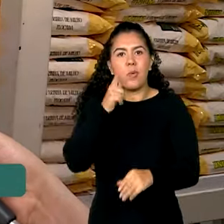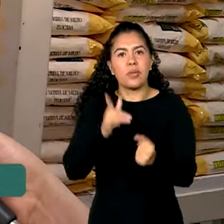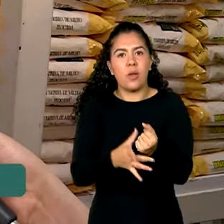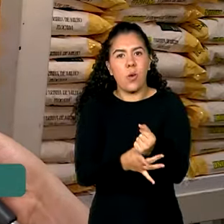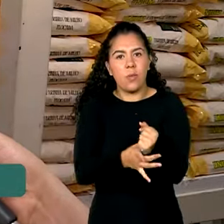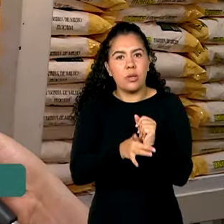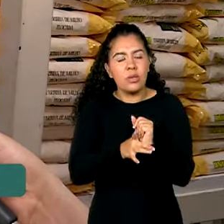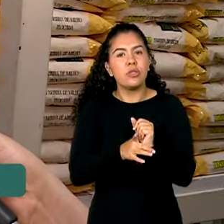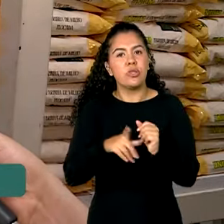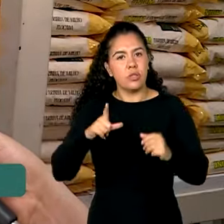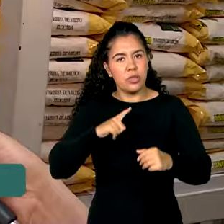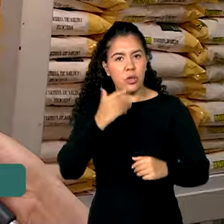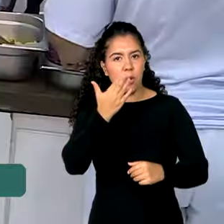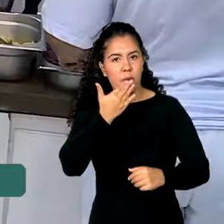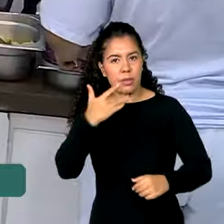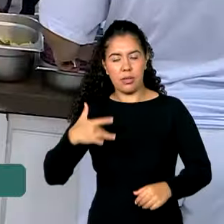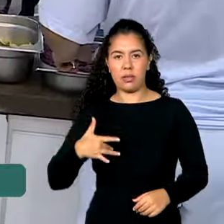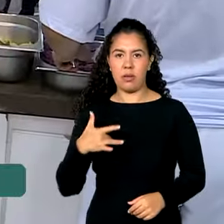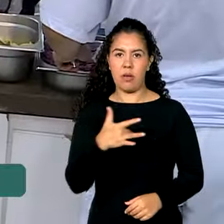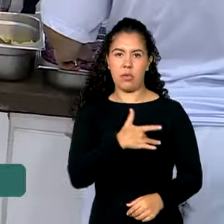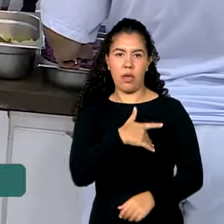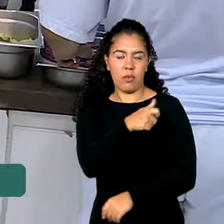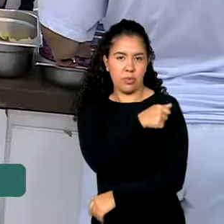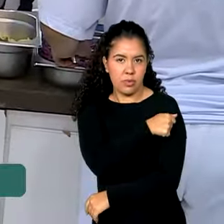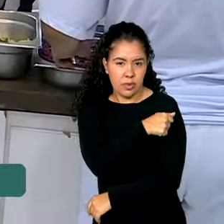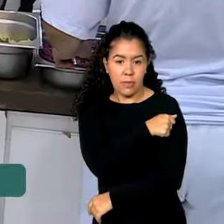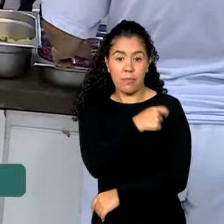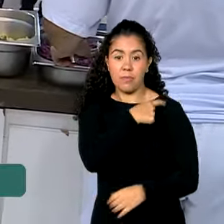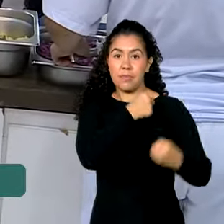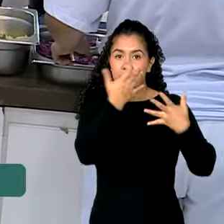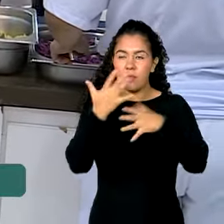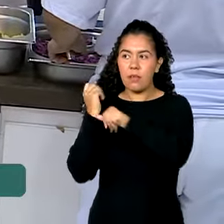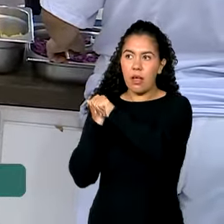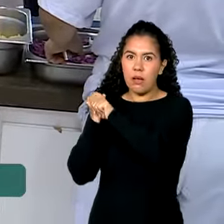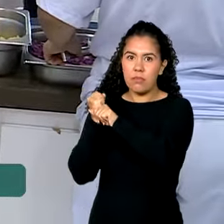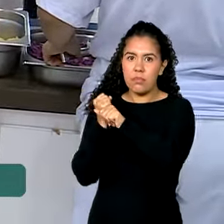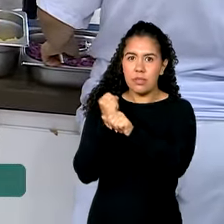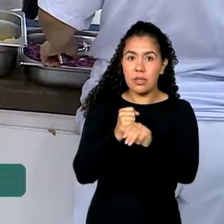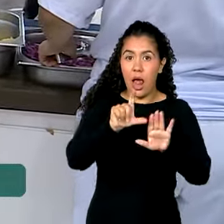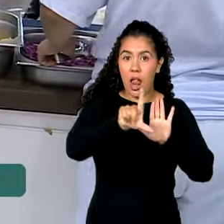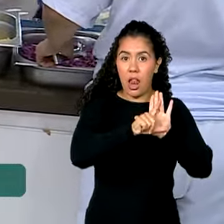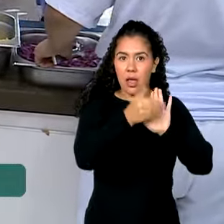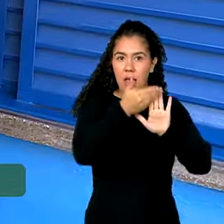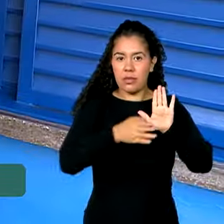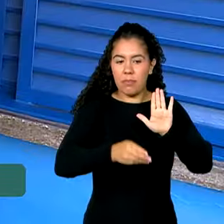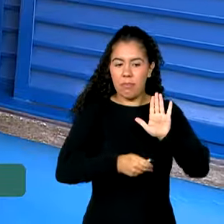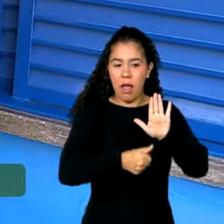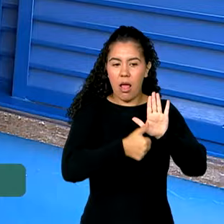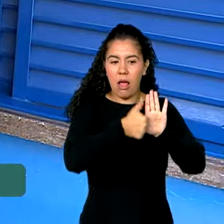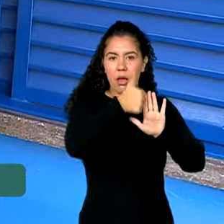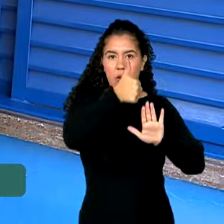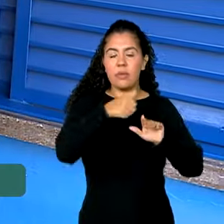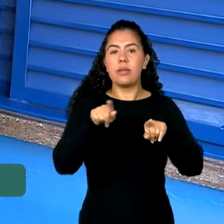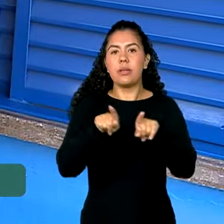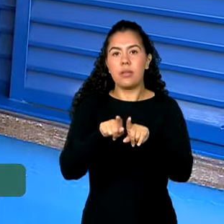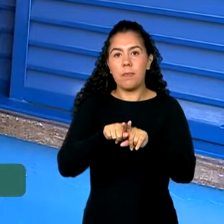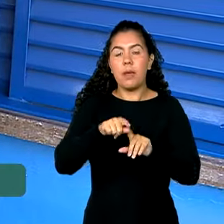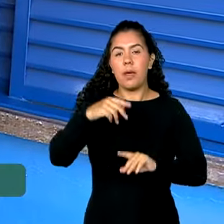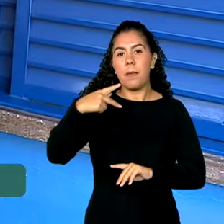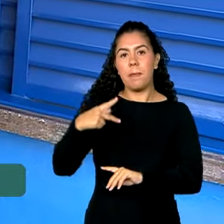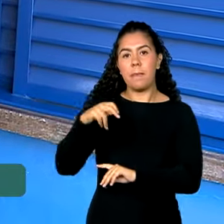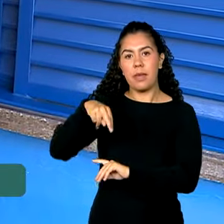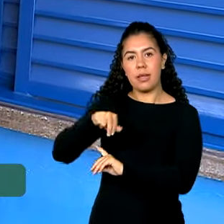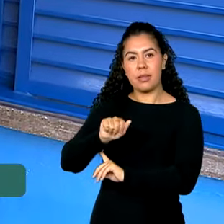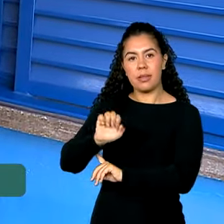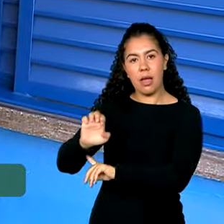aporte nutricional para esses estudantes. Ao longo dos anos, a lei foi se fortalecendo e o PNAE, Programa Nacional de Alimentação